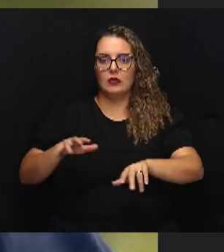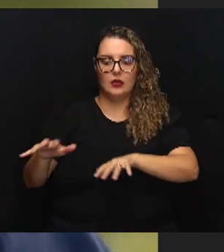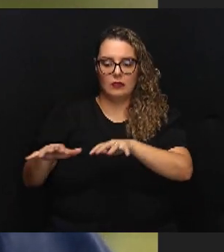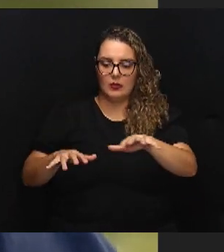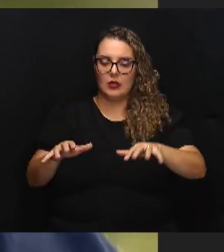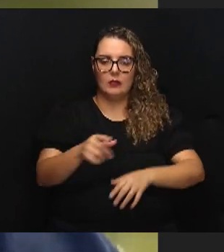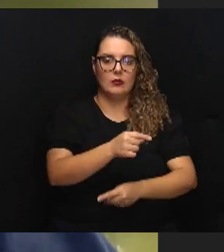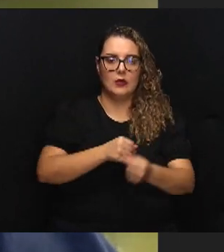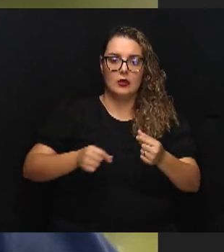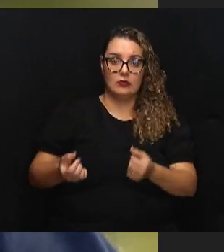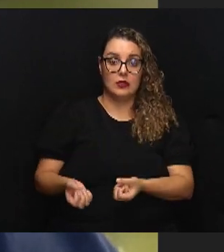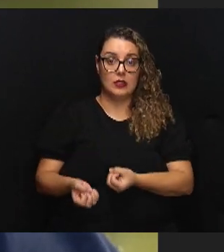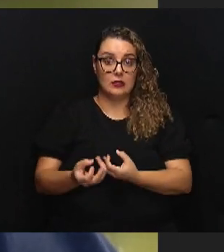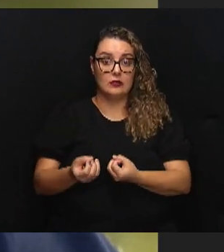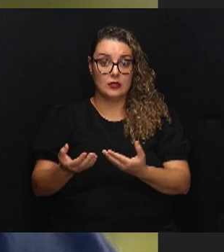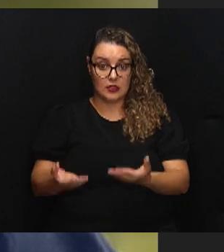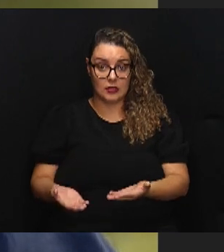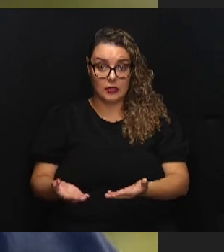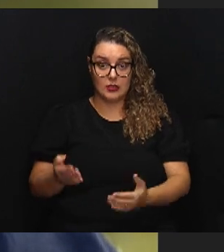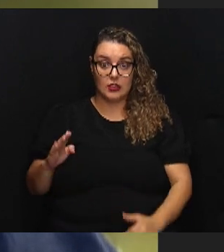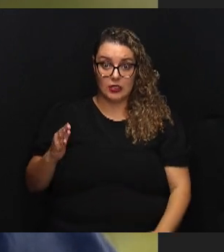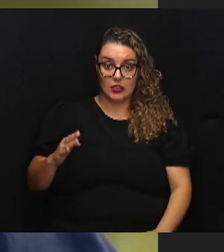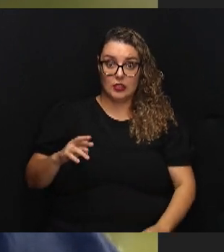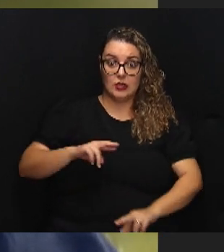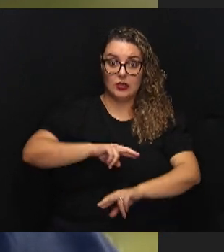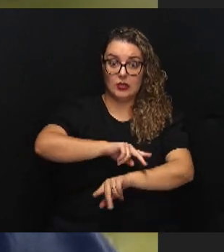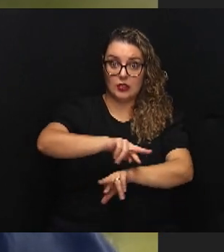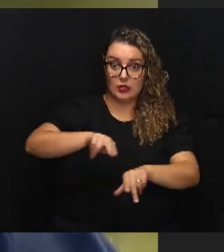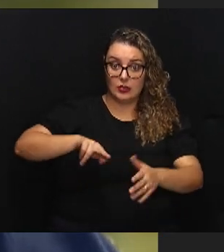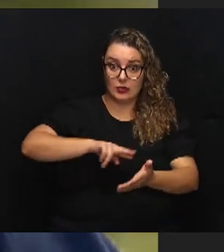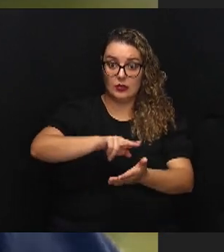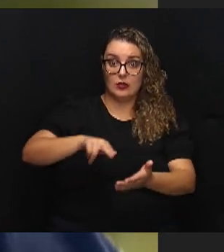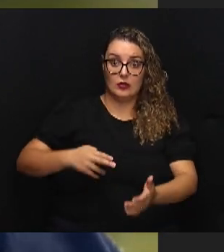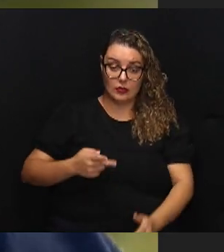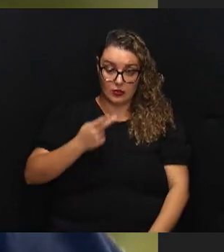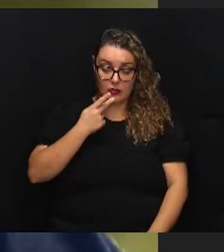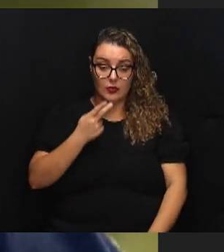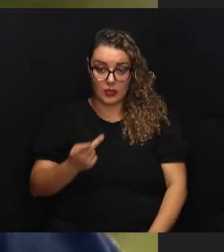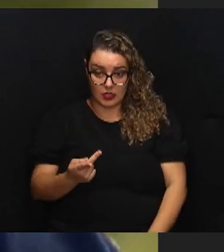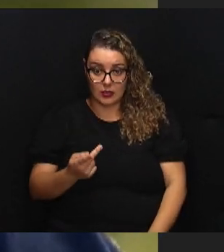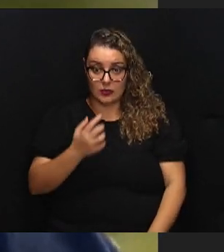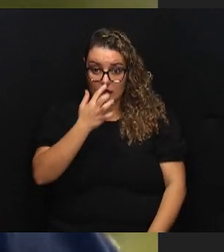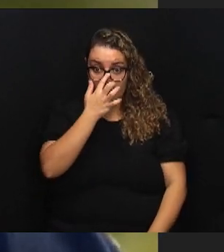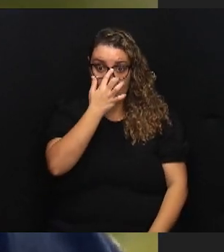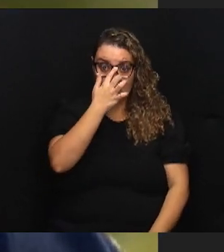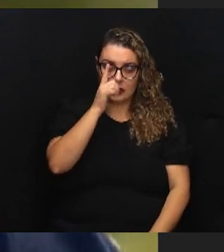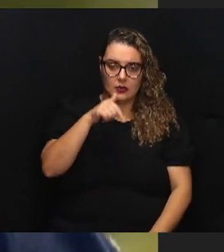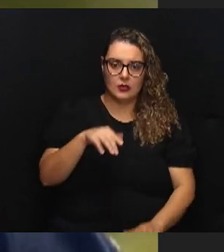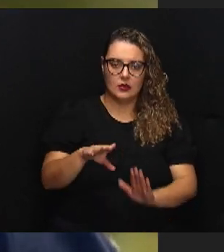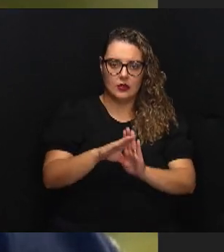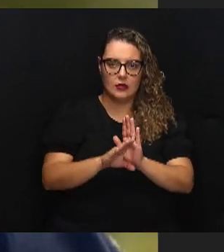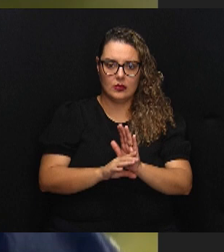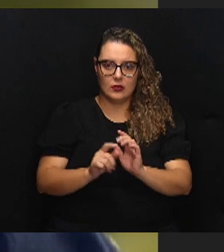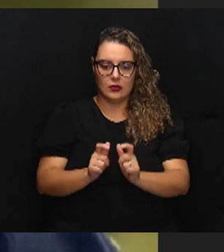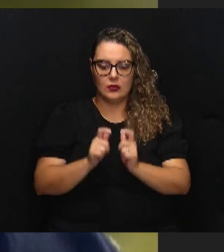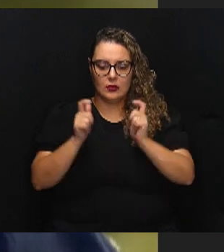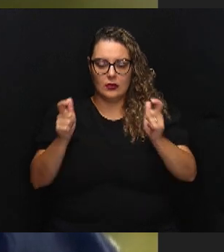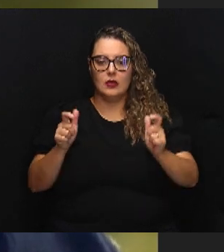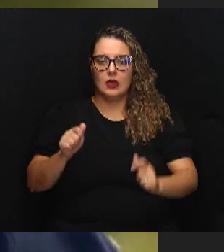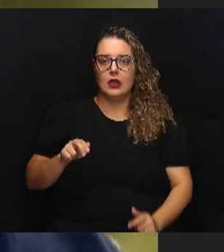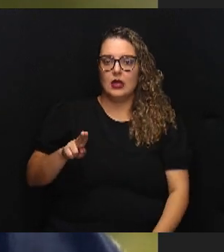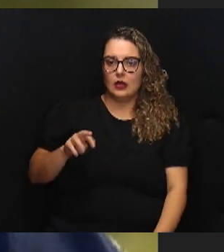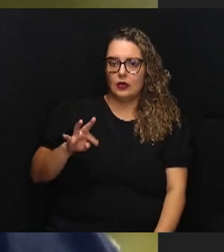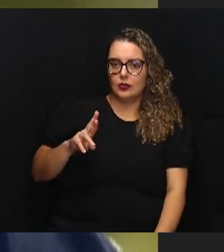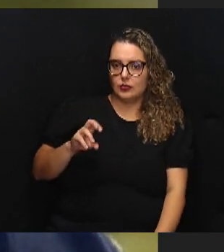Esses dados da biodiversidade da vida microbiana, eu falo que é um programa altamente altruísta,